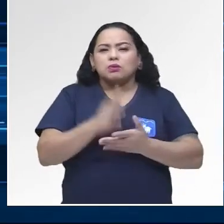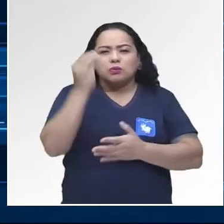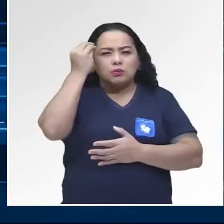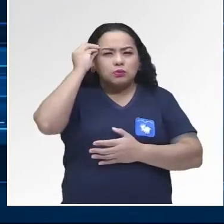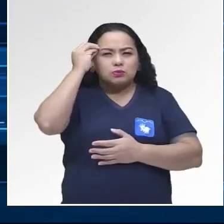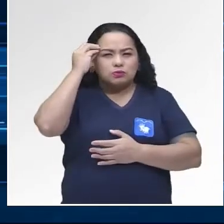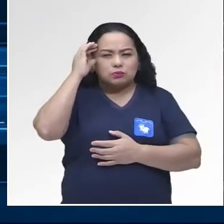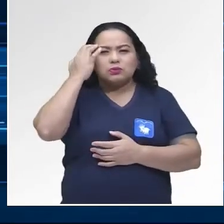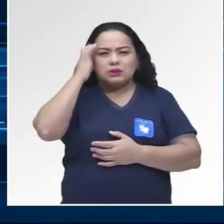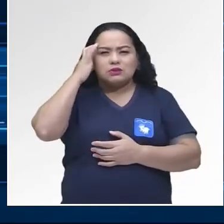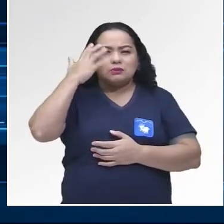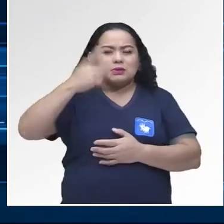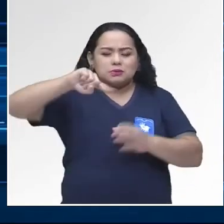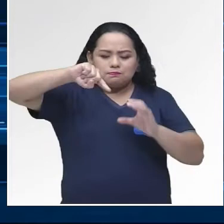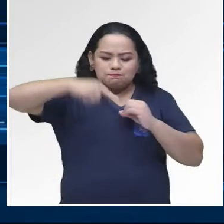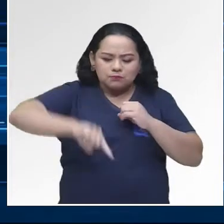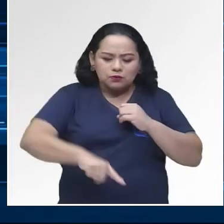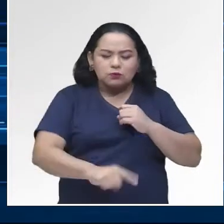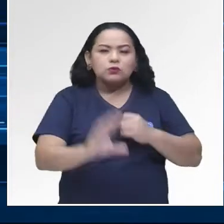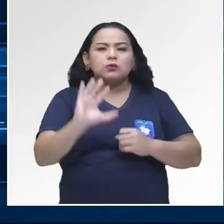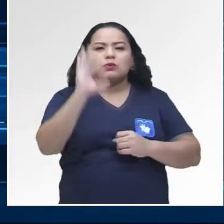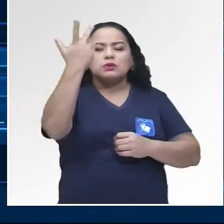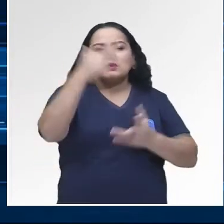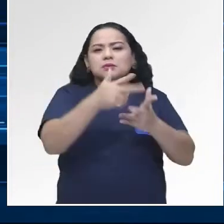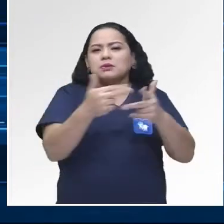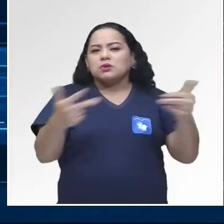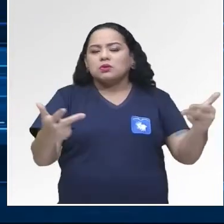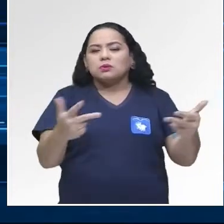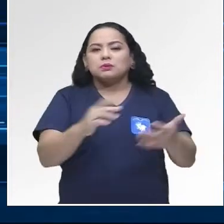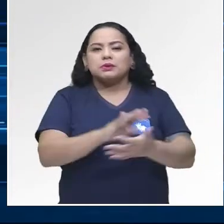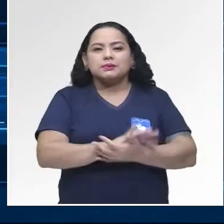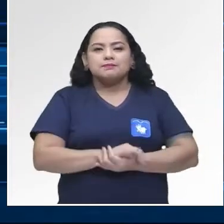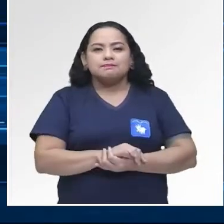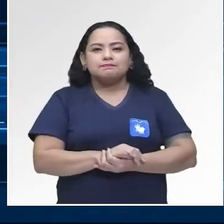mais profunda daquela situação lá.